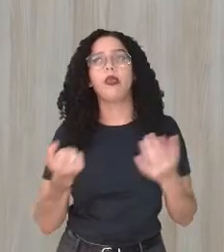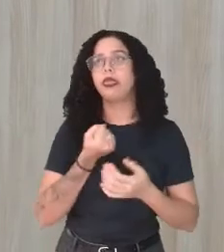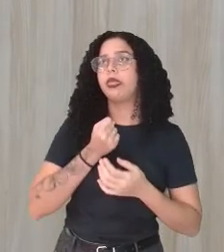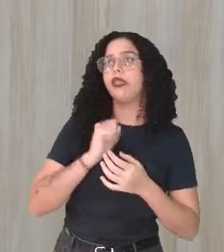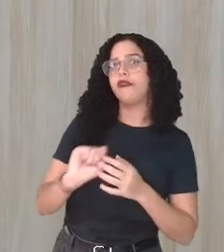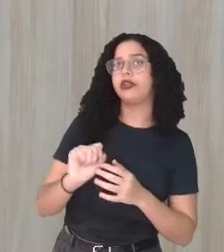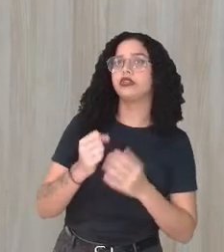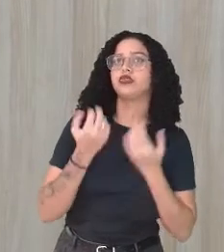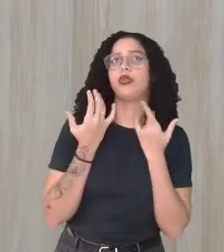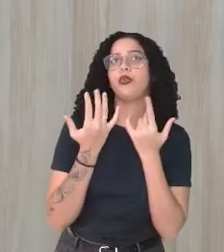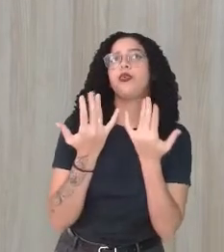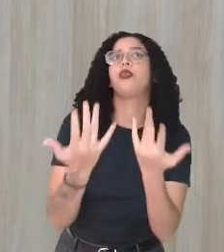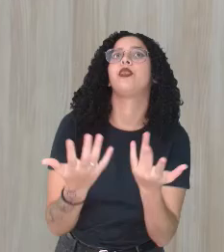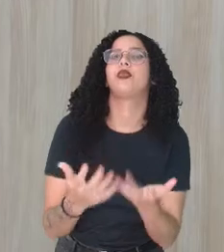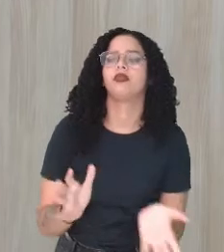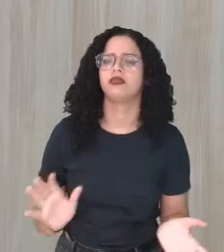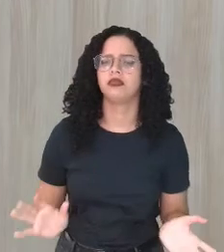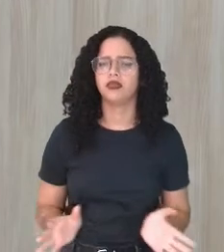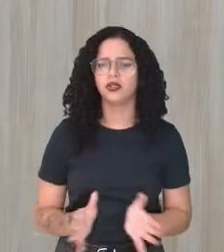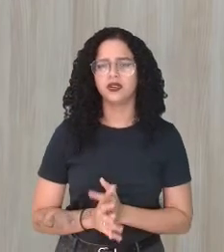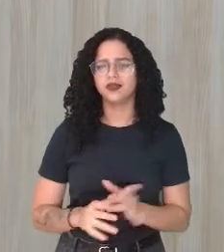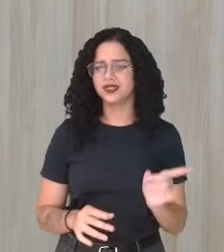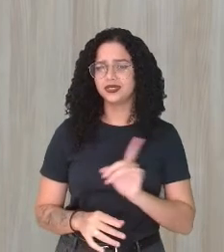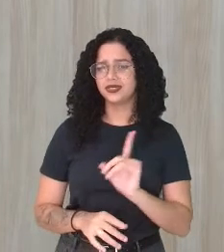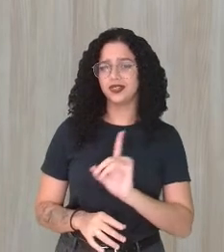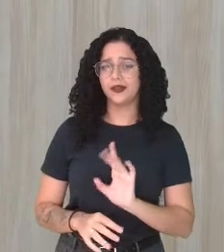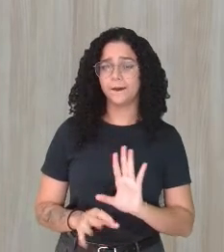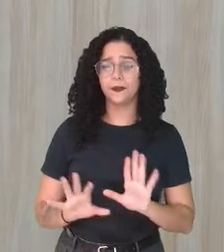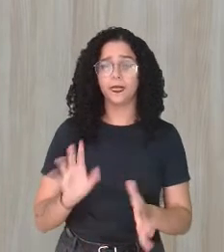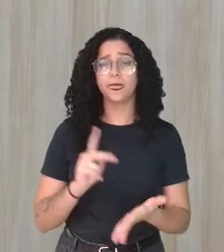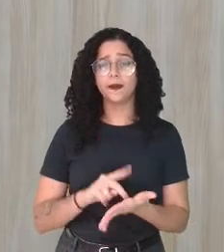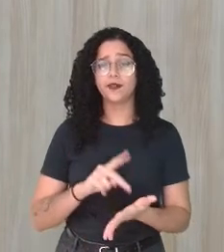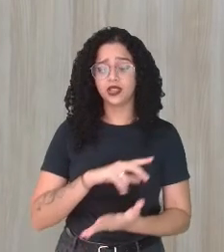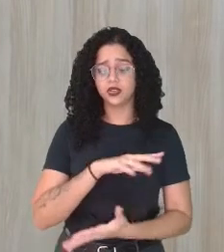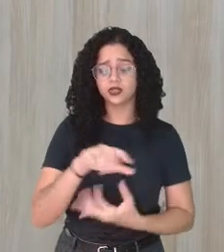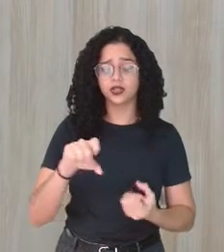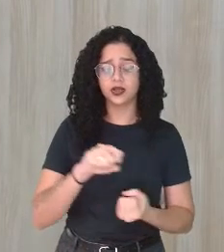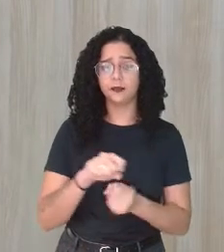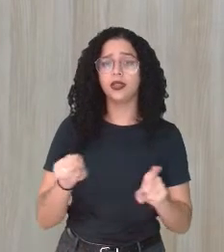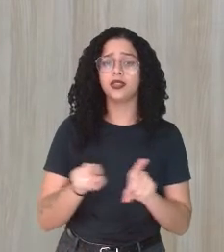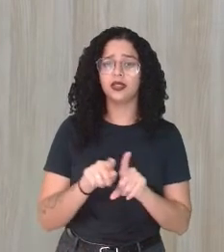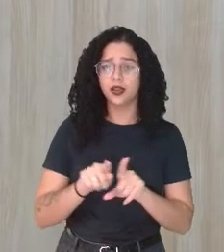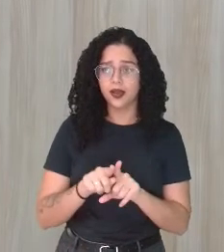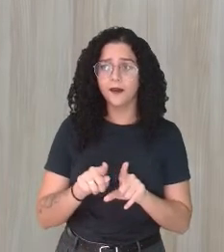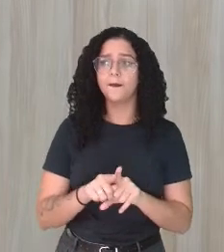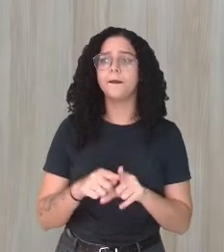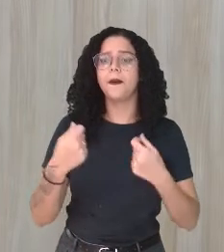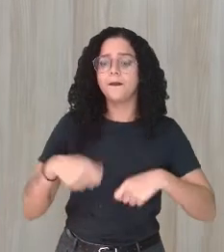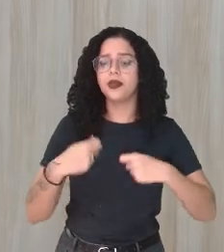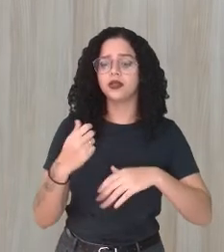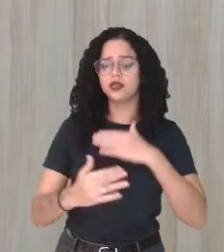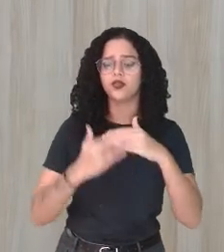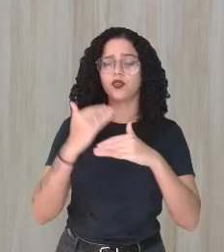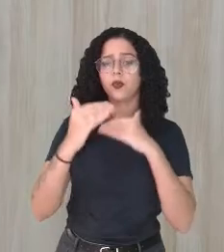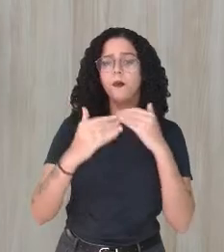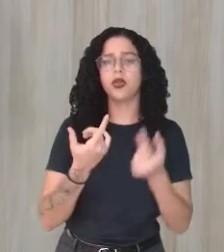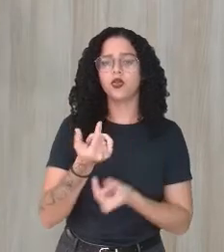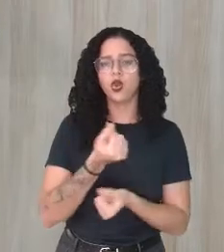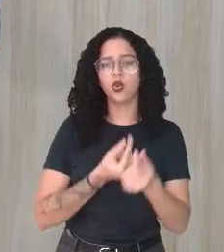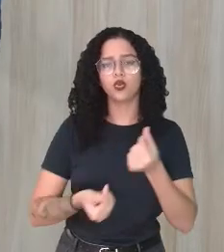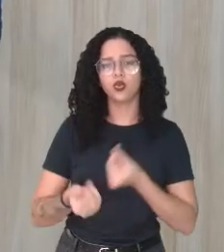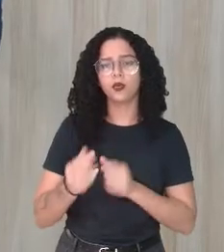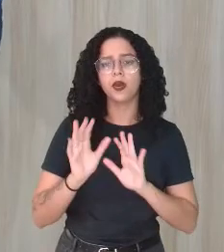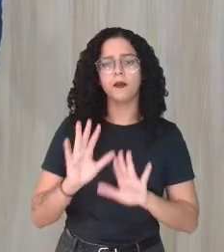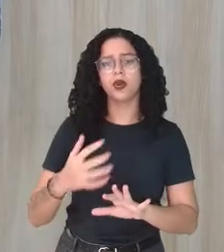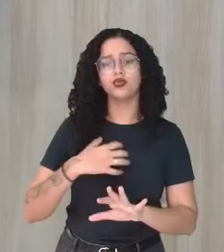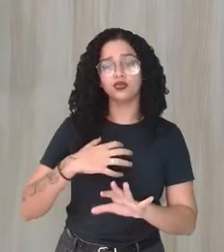da mata. Não é isso não, viu, gente? Na verdade, a sustentabilidade, ela está pensando no desenvolvimento econômico também. Mas de